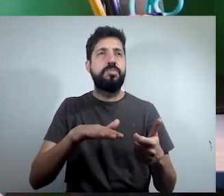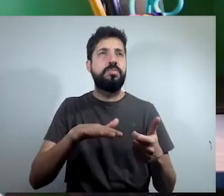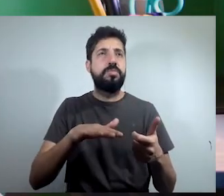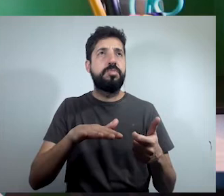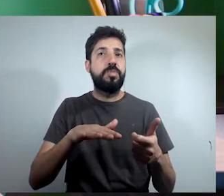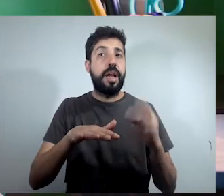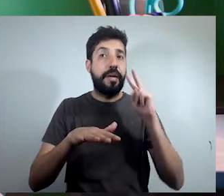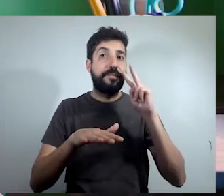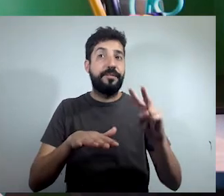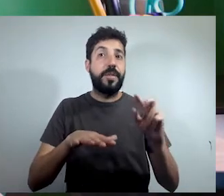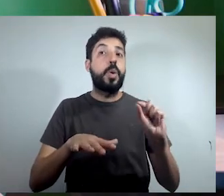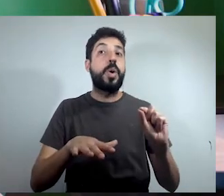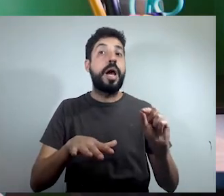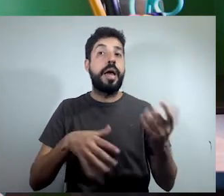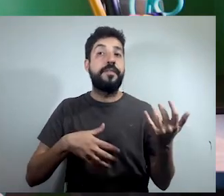ele viu um violão.